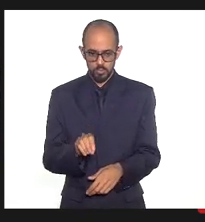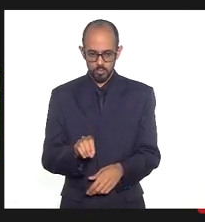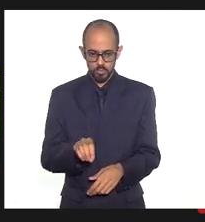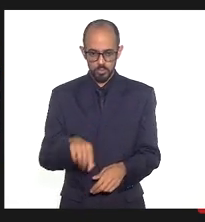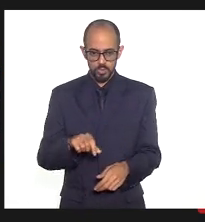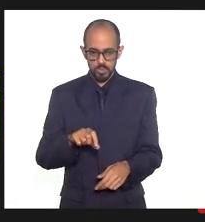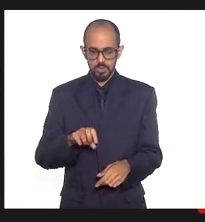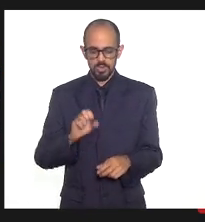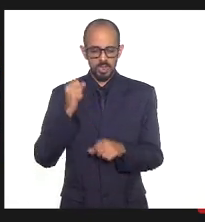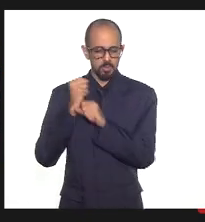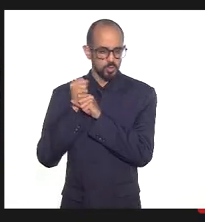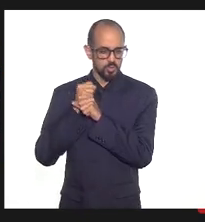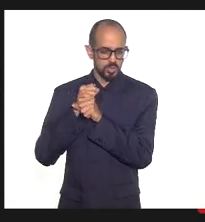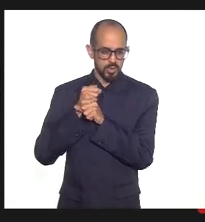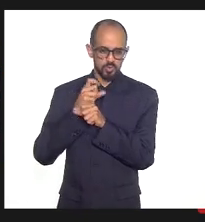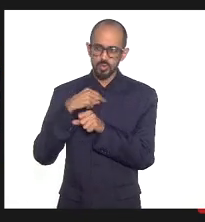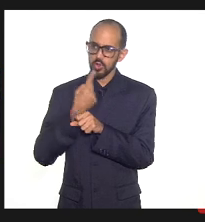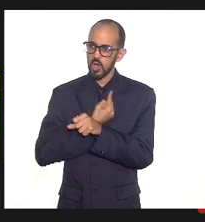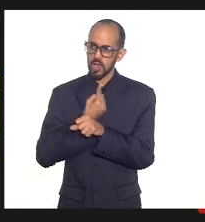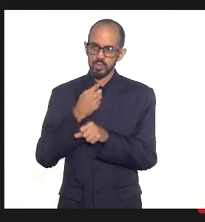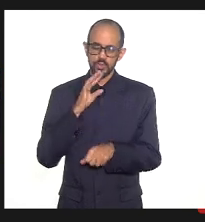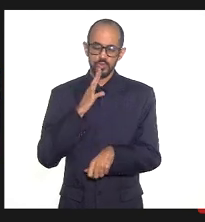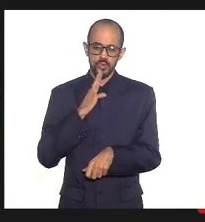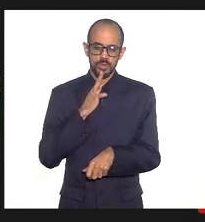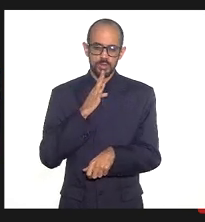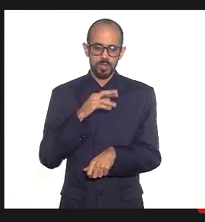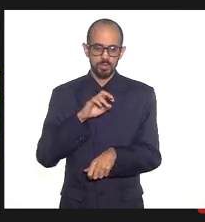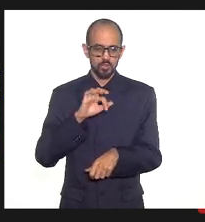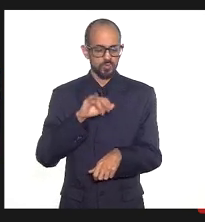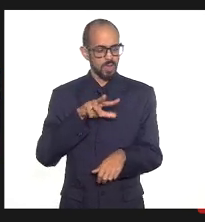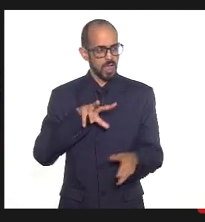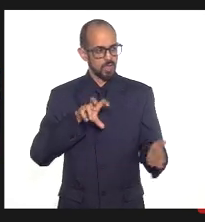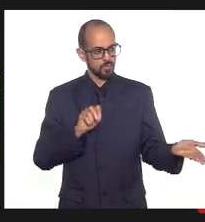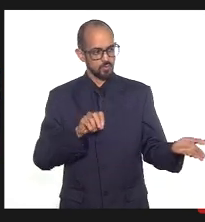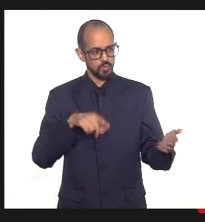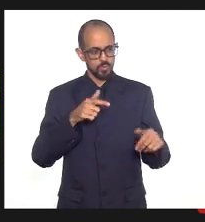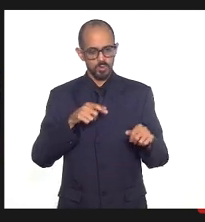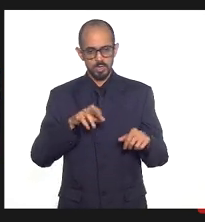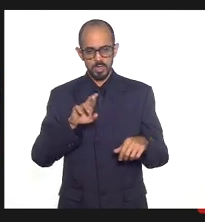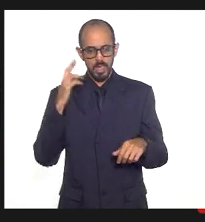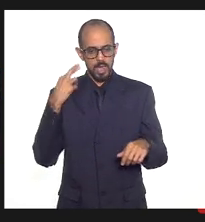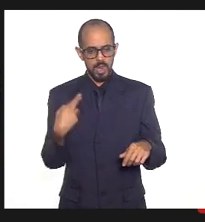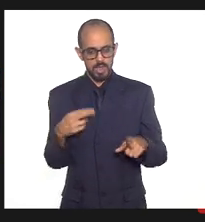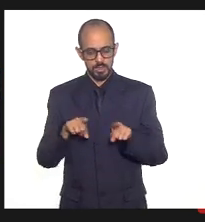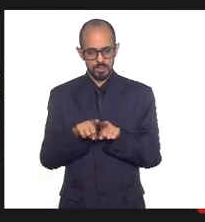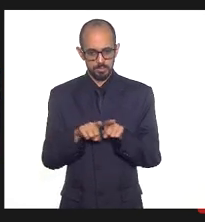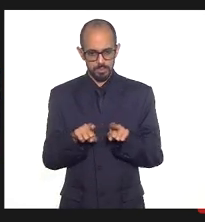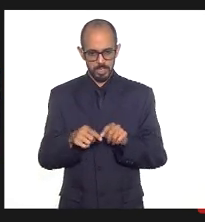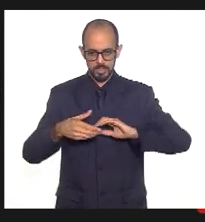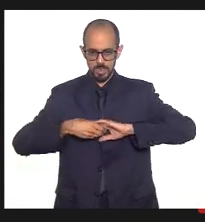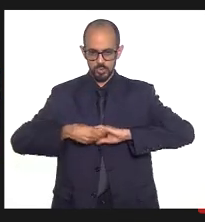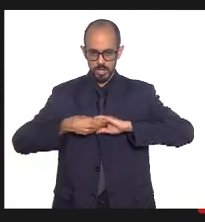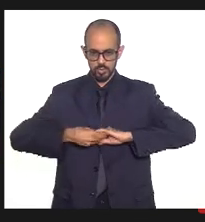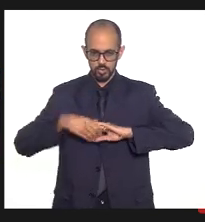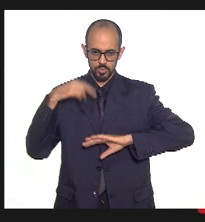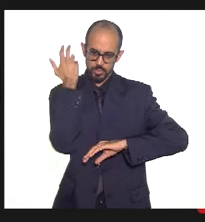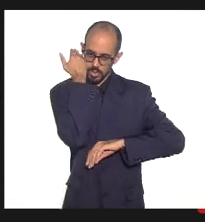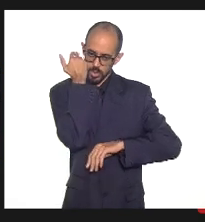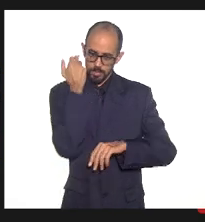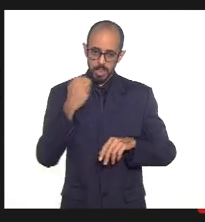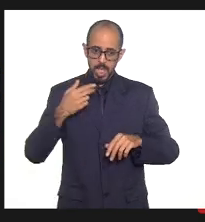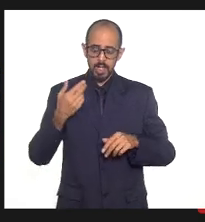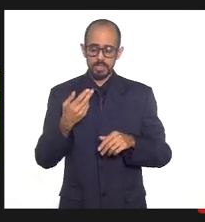se conhece, Flávio e Renata, que estão aí na área, os outros mandatos. Fazer uma saudação aqui em nome do Eliomar. O Eliomar ia estar presente aqui